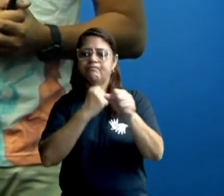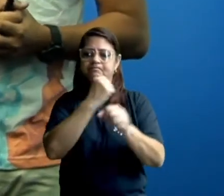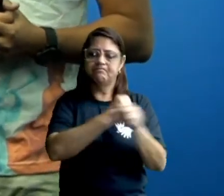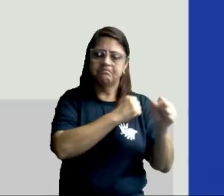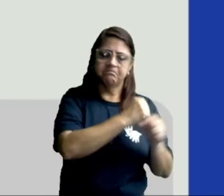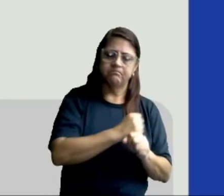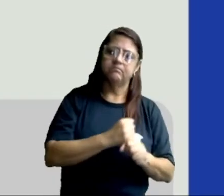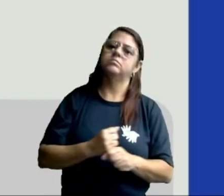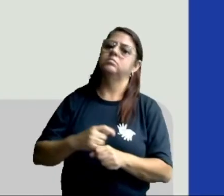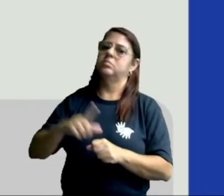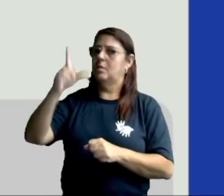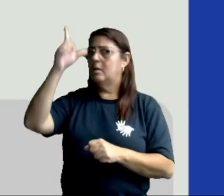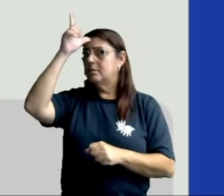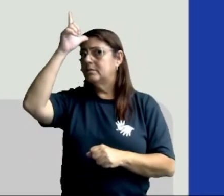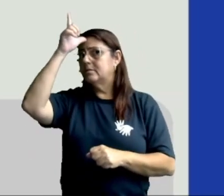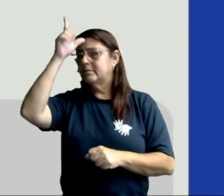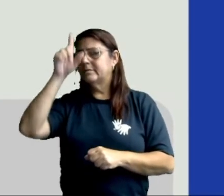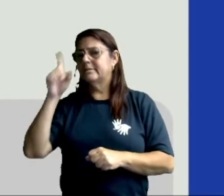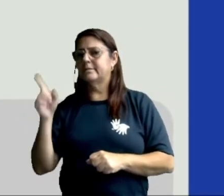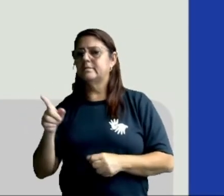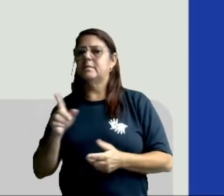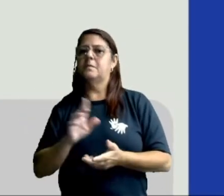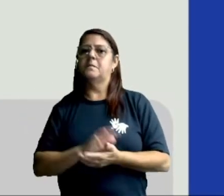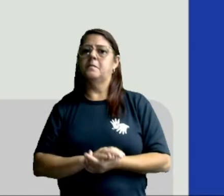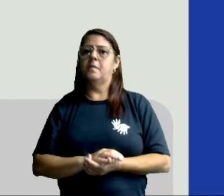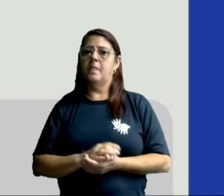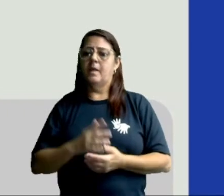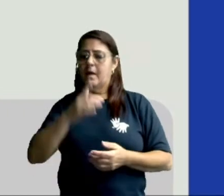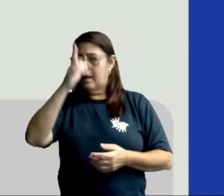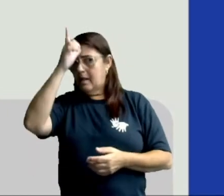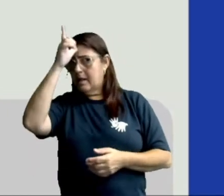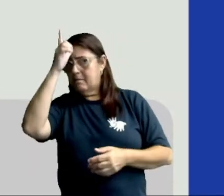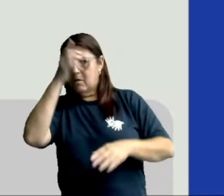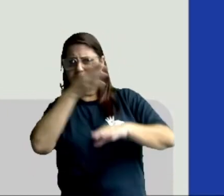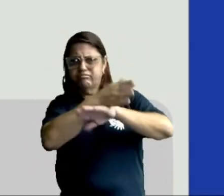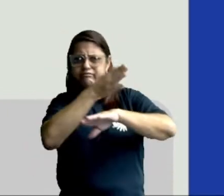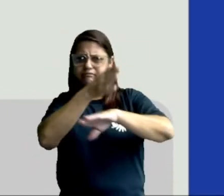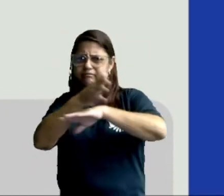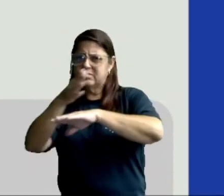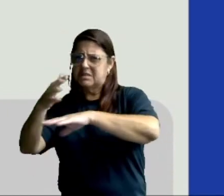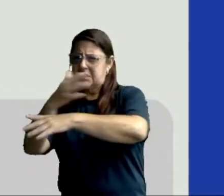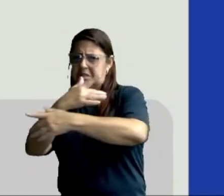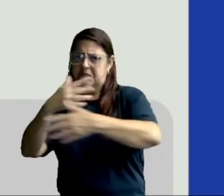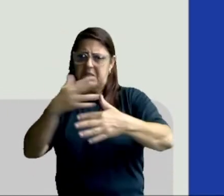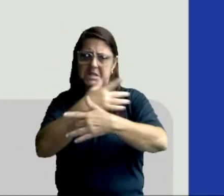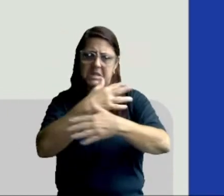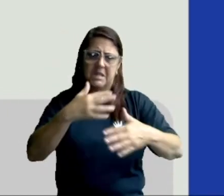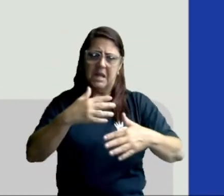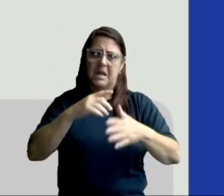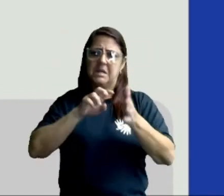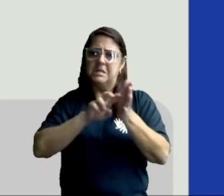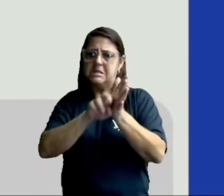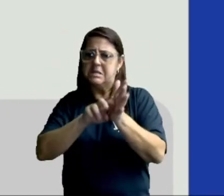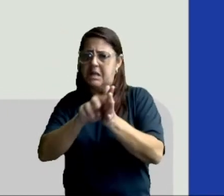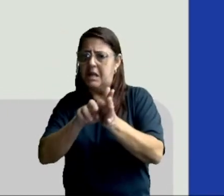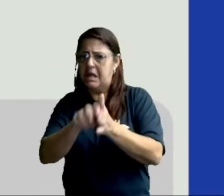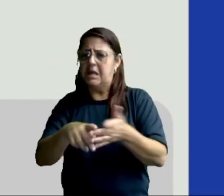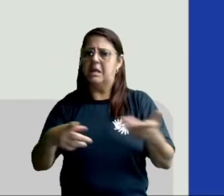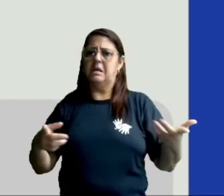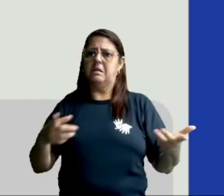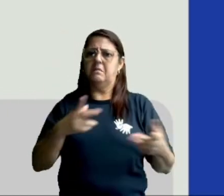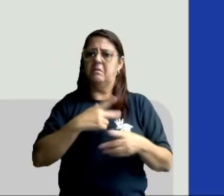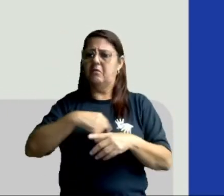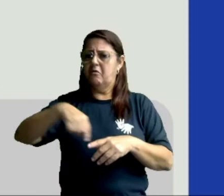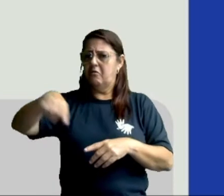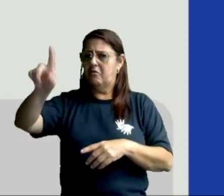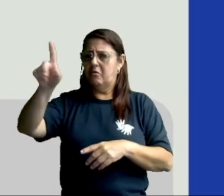nazismo alemão. Tropas alemãs invadiram cidades e levaram judeus em vagões de trem em condições subhumanas para